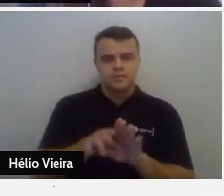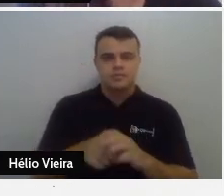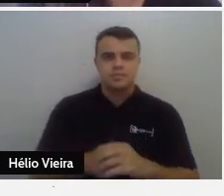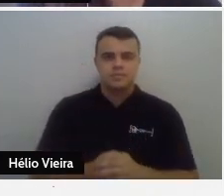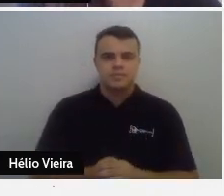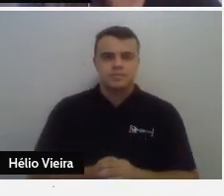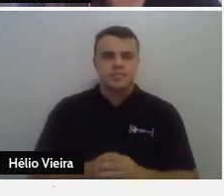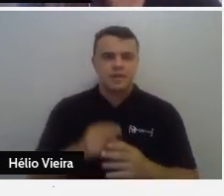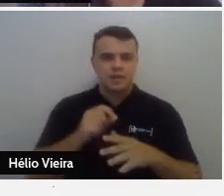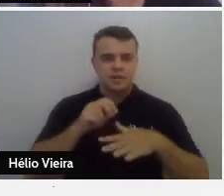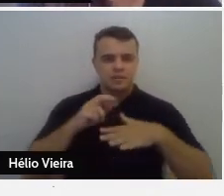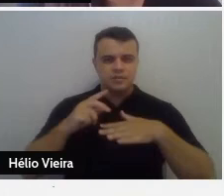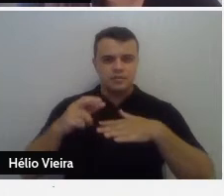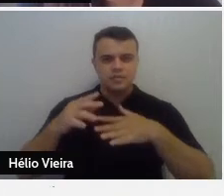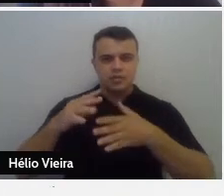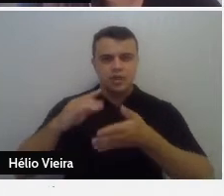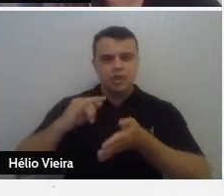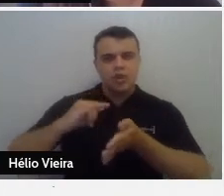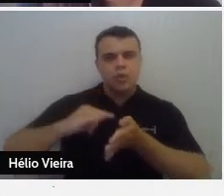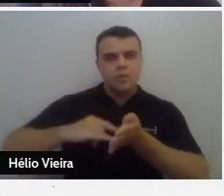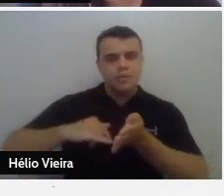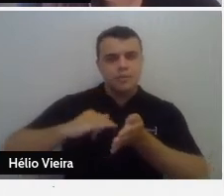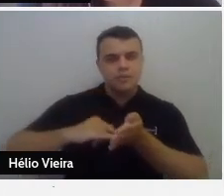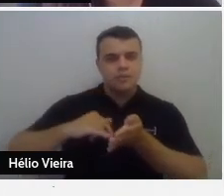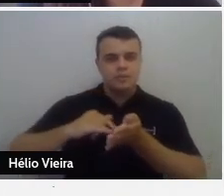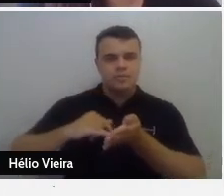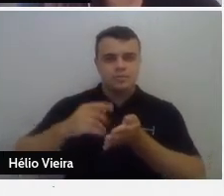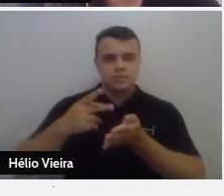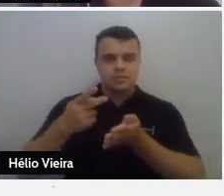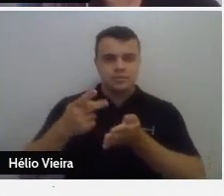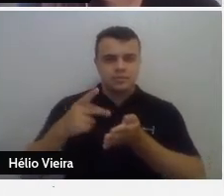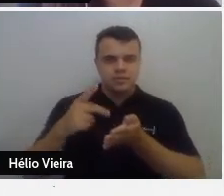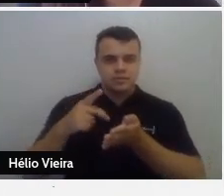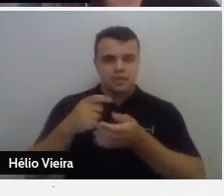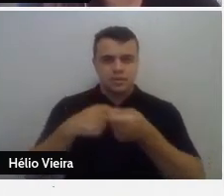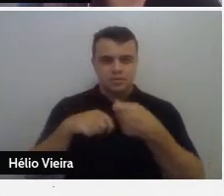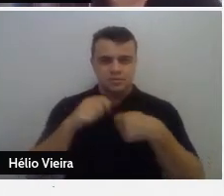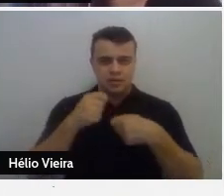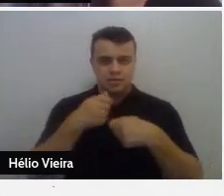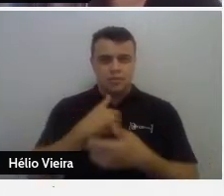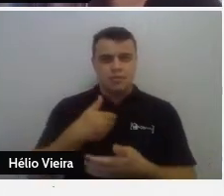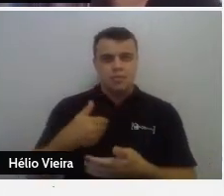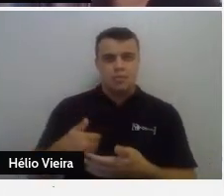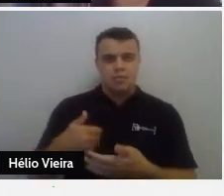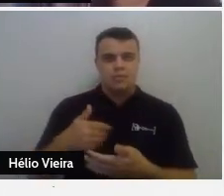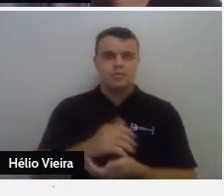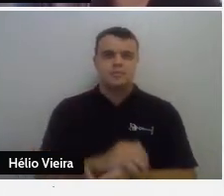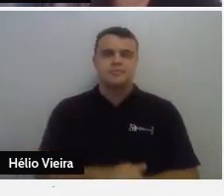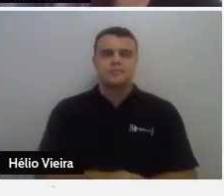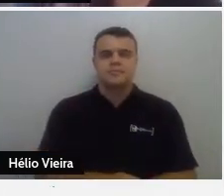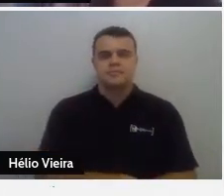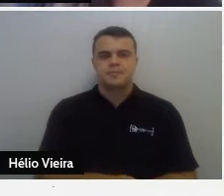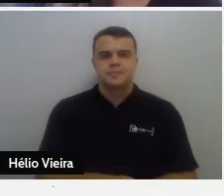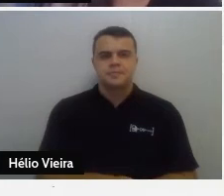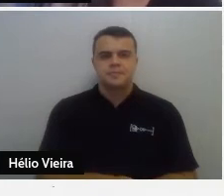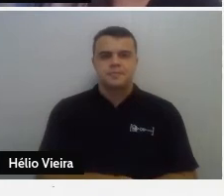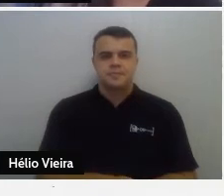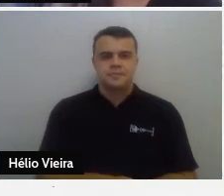da difusão dos documentos da administração pública, né, do governo.